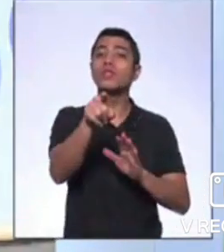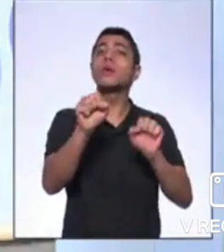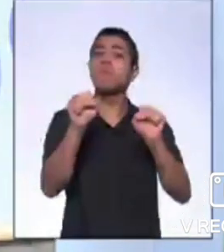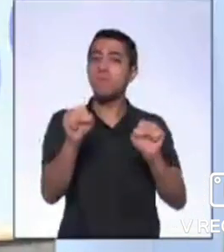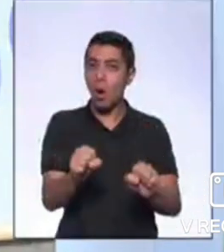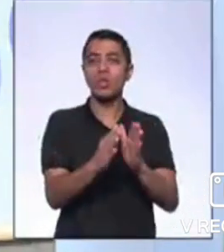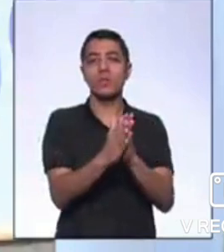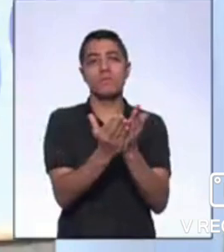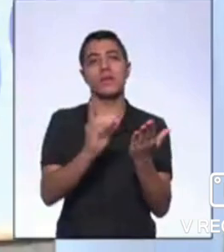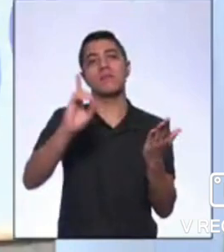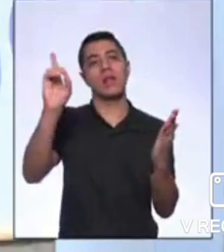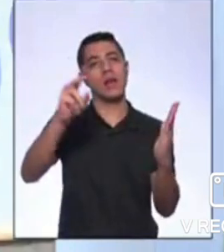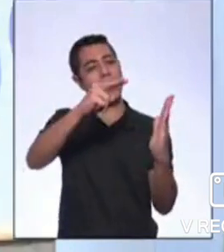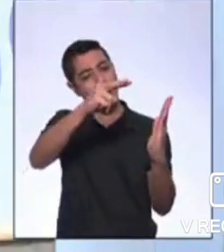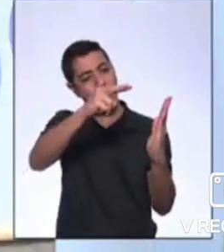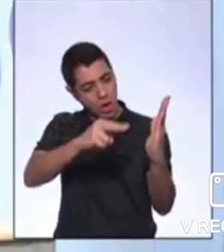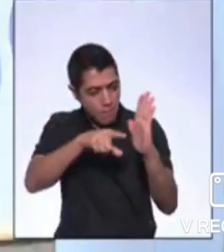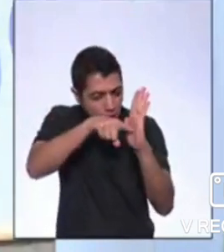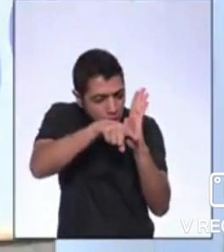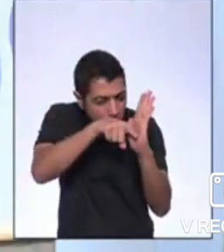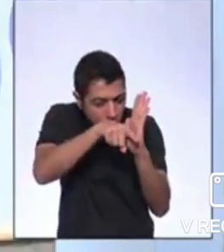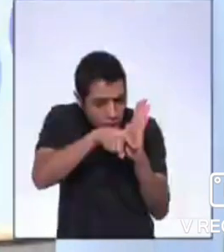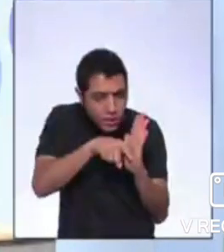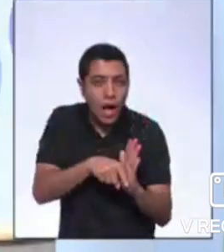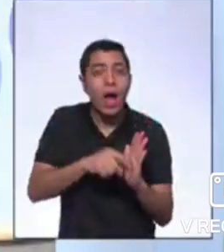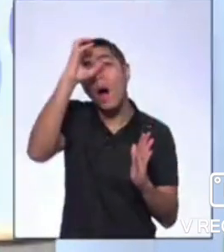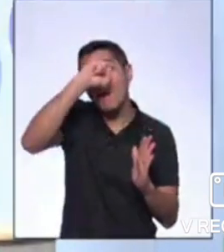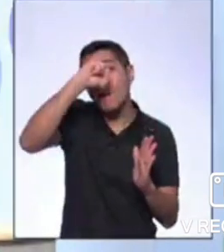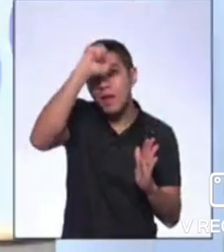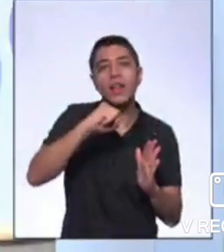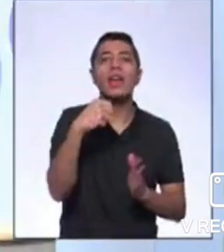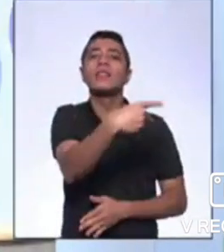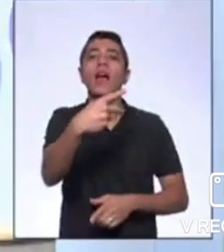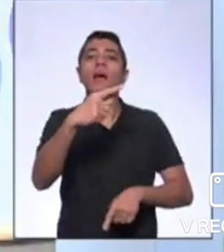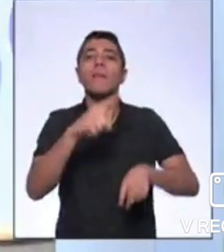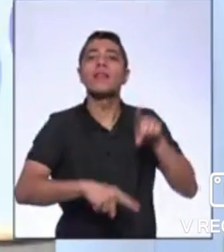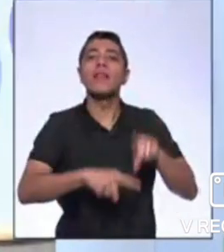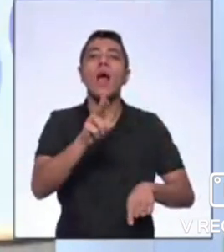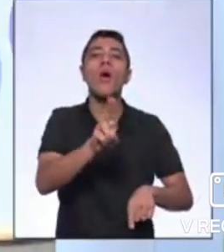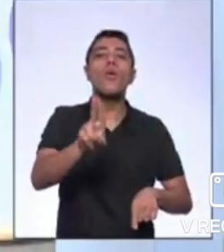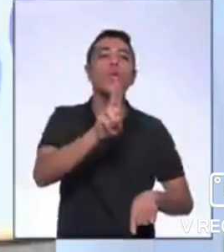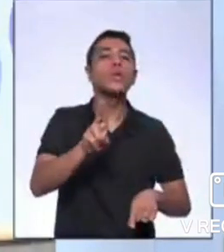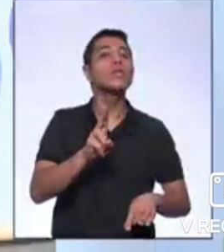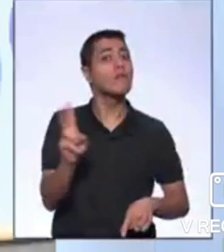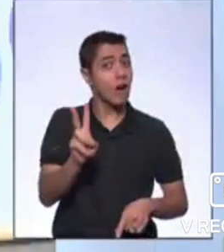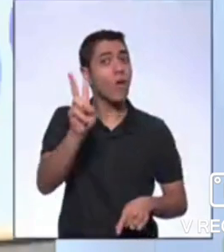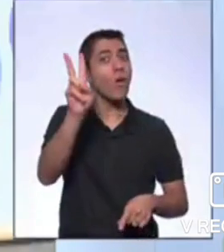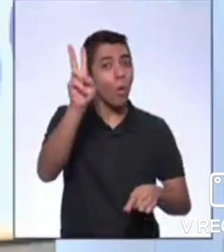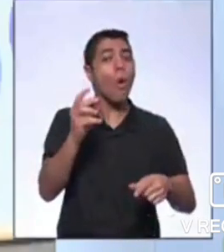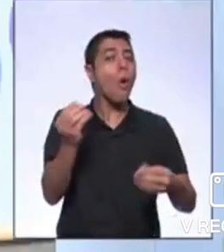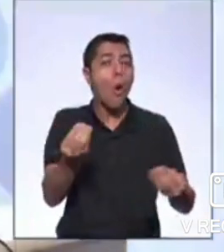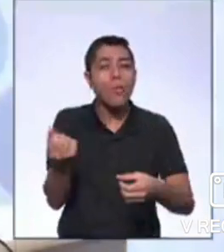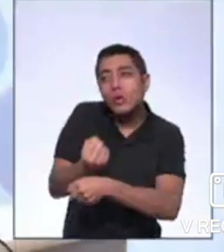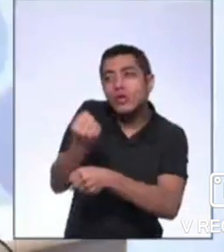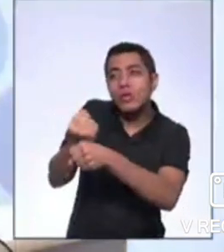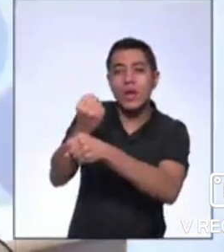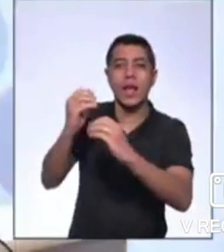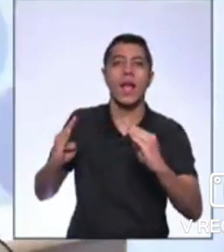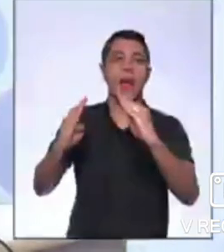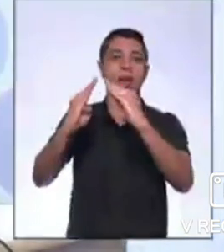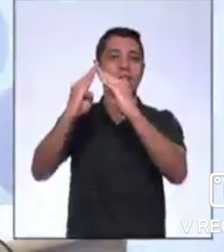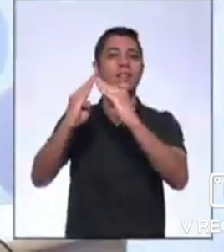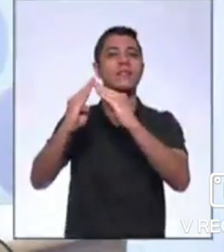valor de cada material utilizado ali na construção do templo. É, e bem interessante,